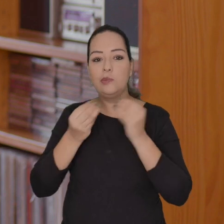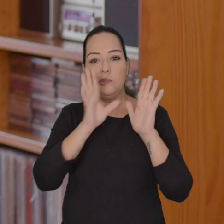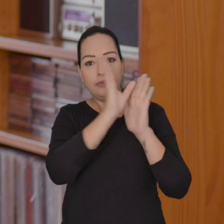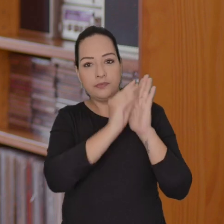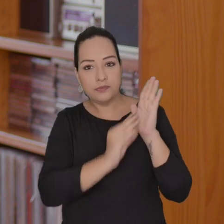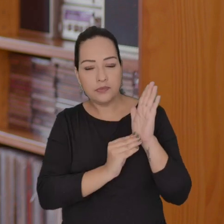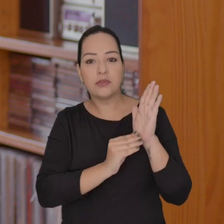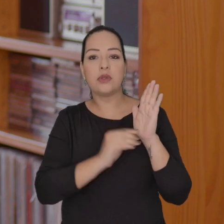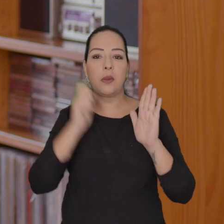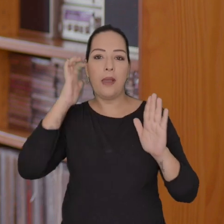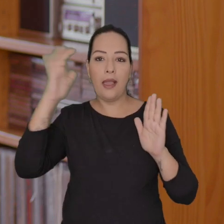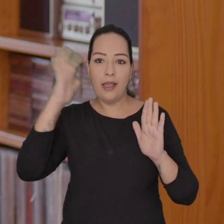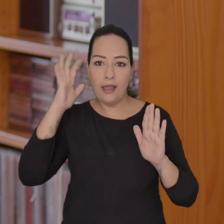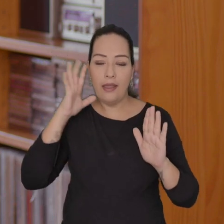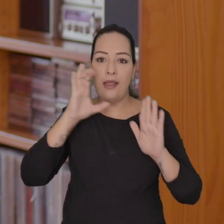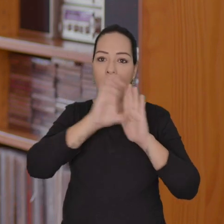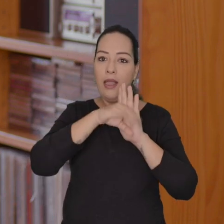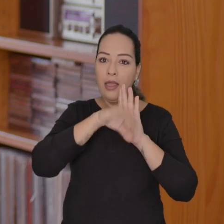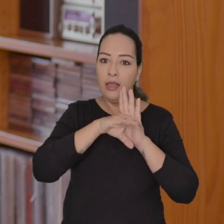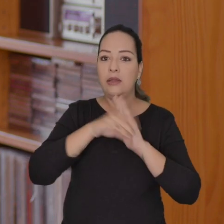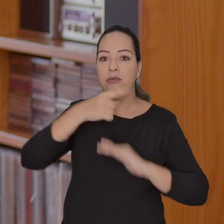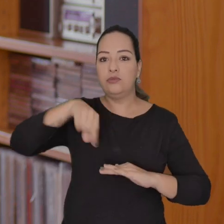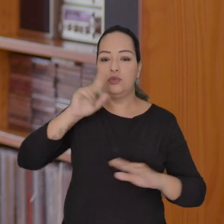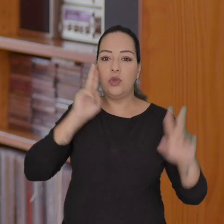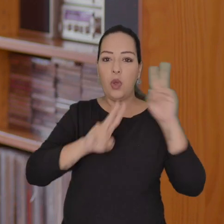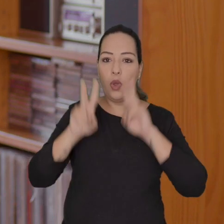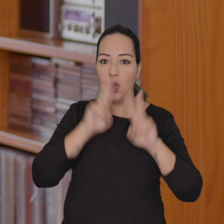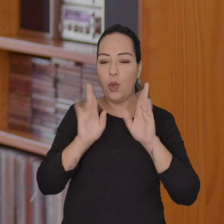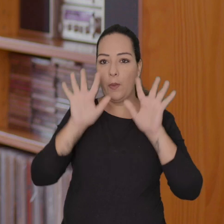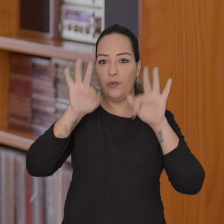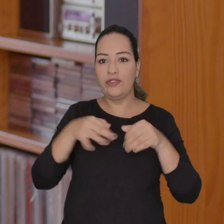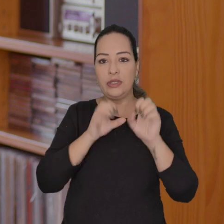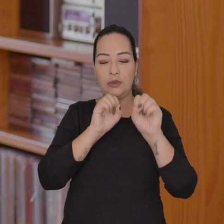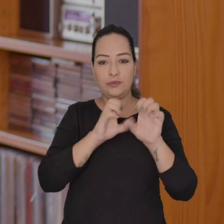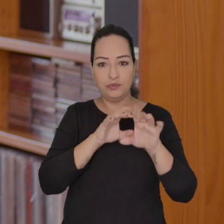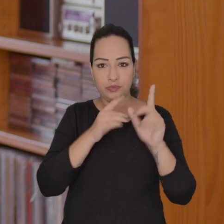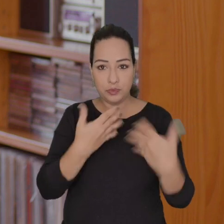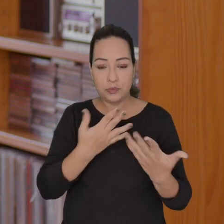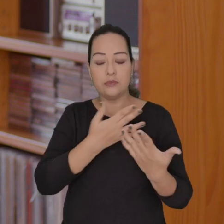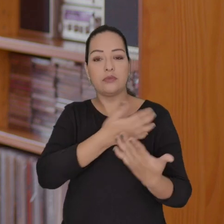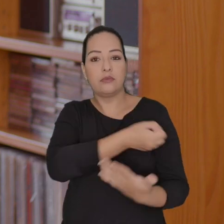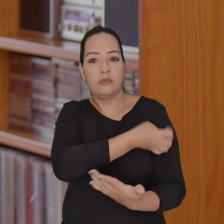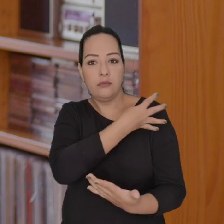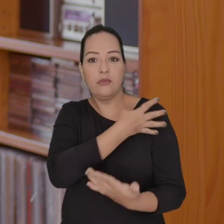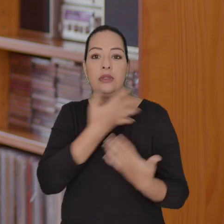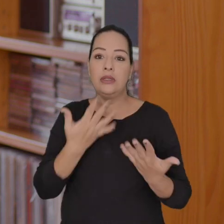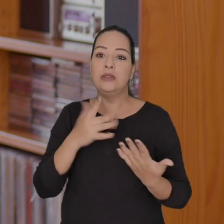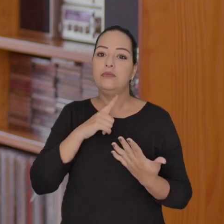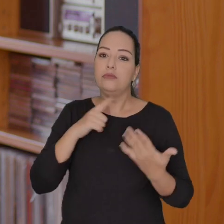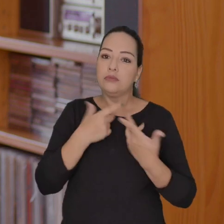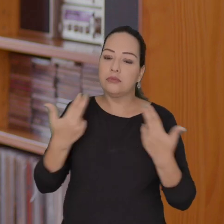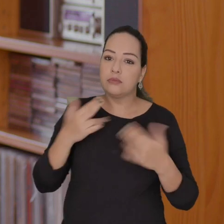aproximando de conteúdos que são mais abstratos, mais conceituais, quando a gente olha para o final do ensino fundamental. Por